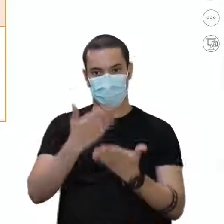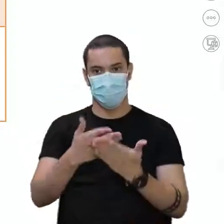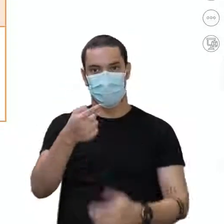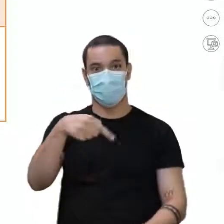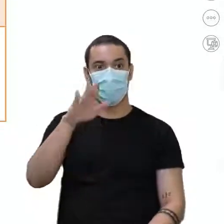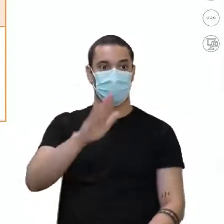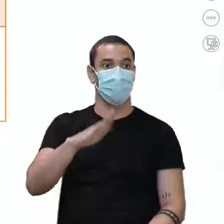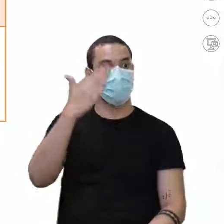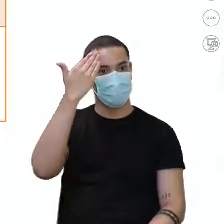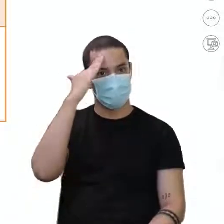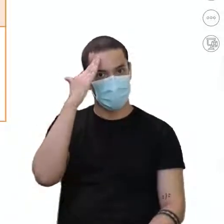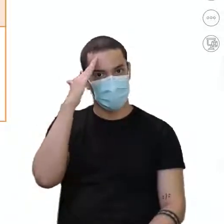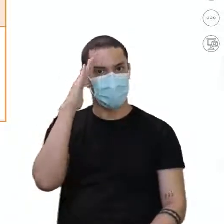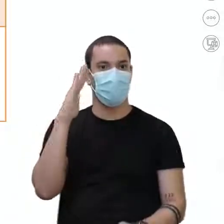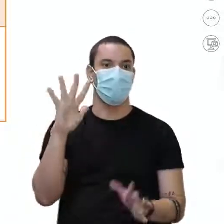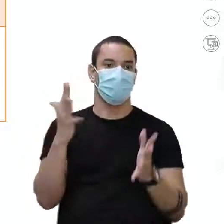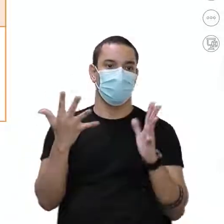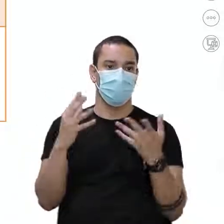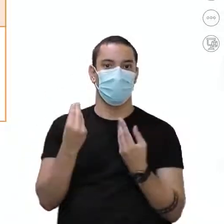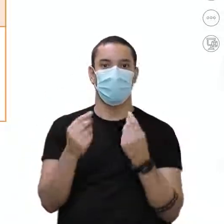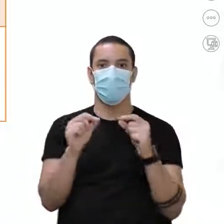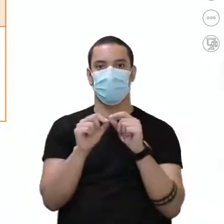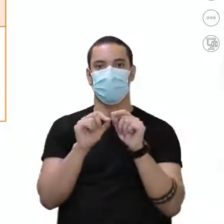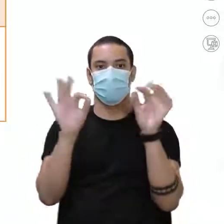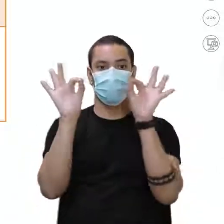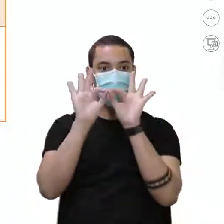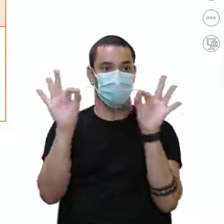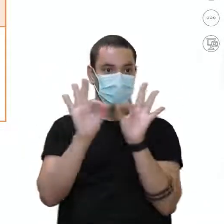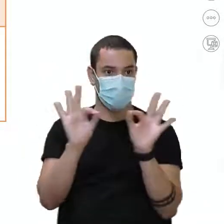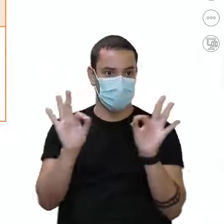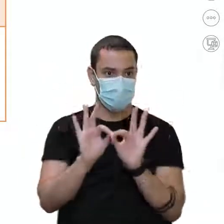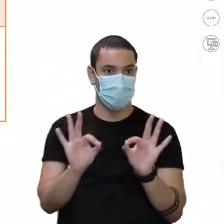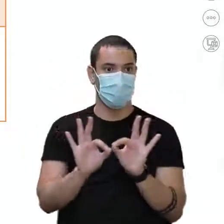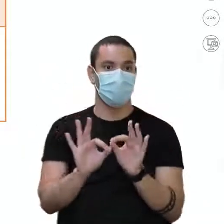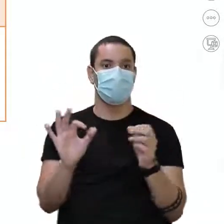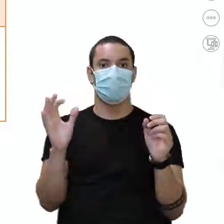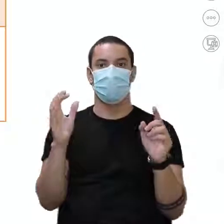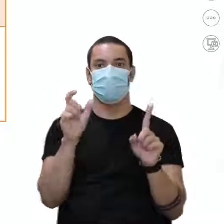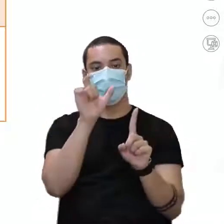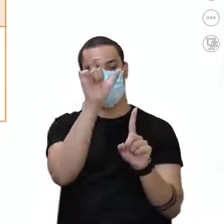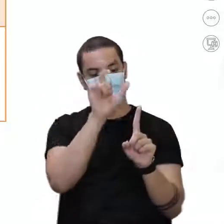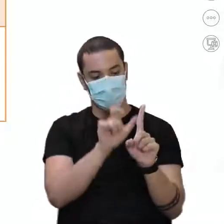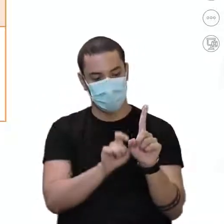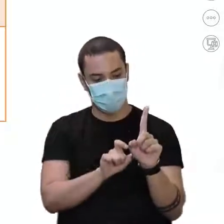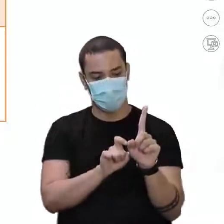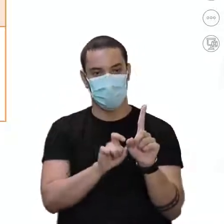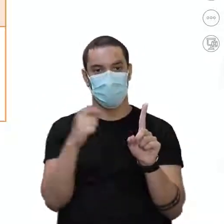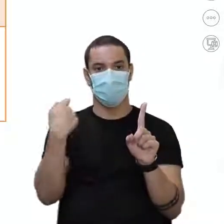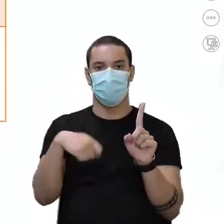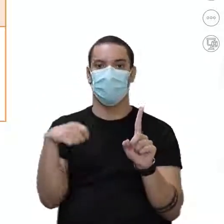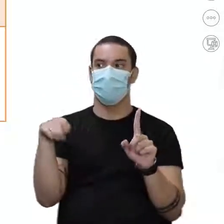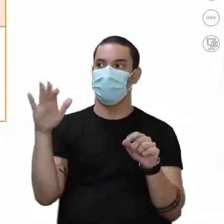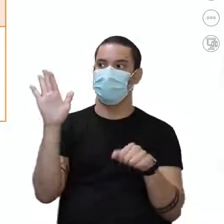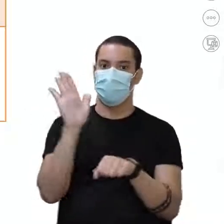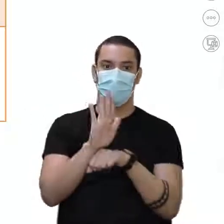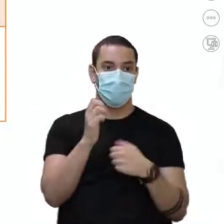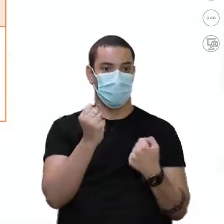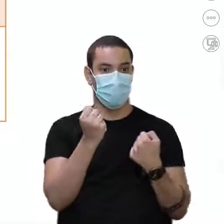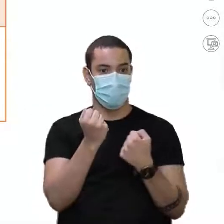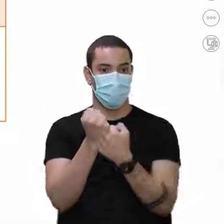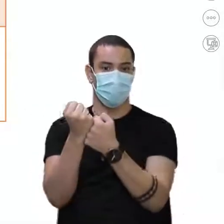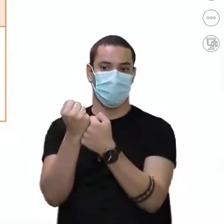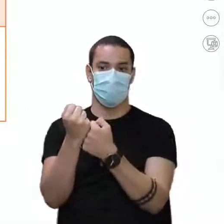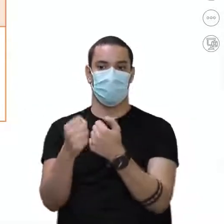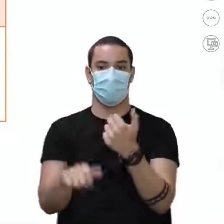tenham entendido essa questão. Para fazer frases afirmativas, sujeito, você precisa do seu auxiliar, o have ou